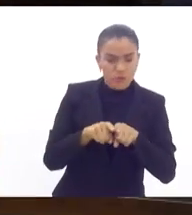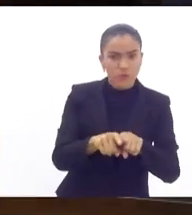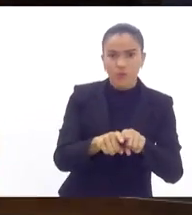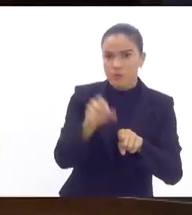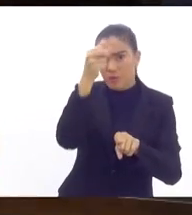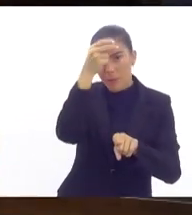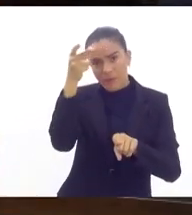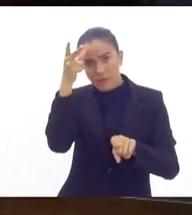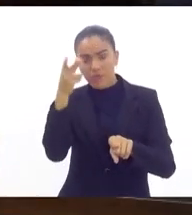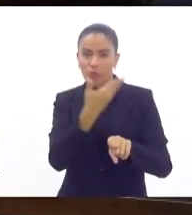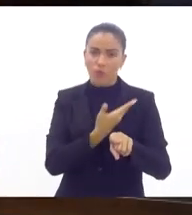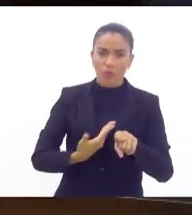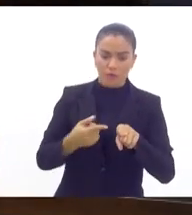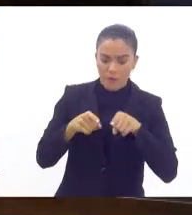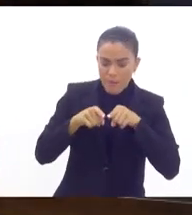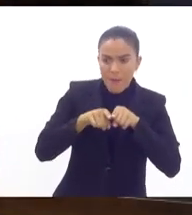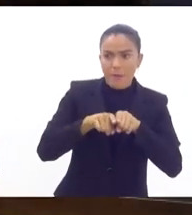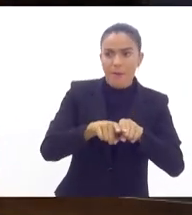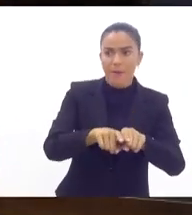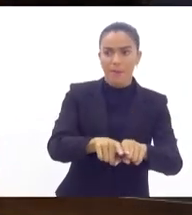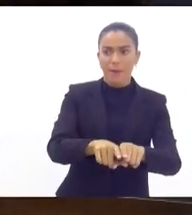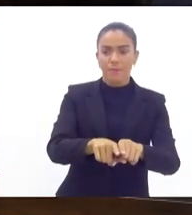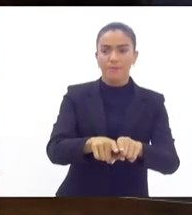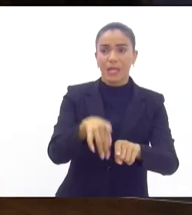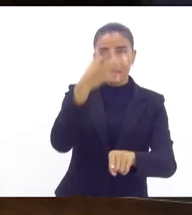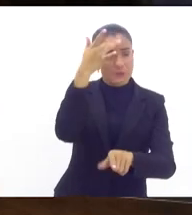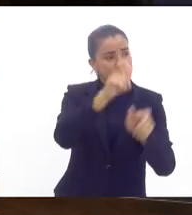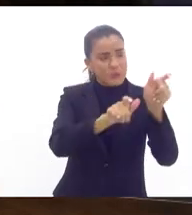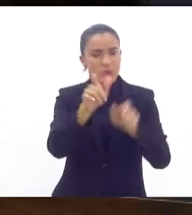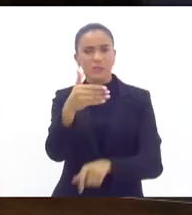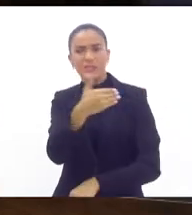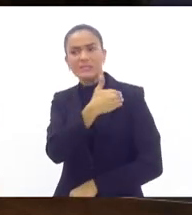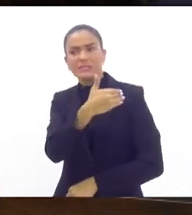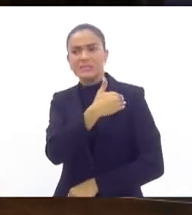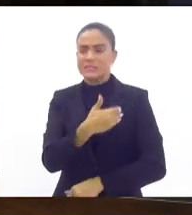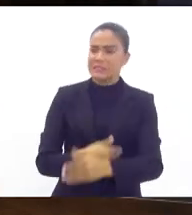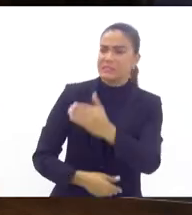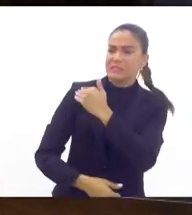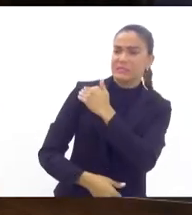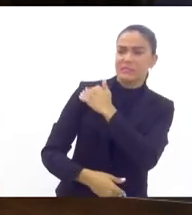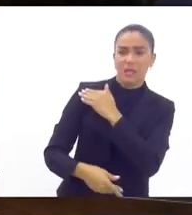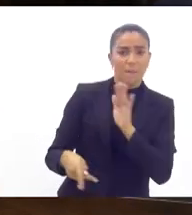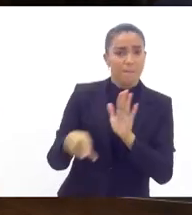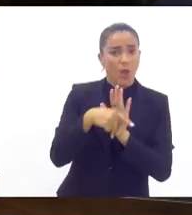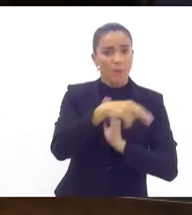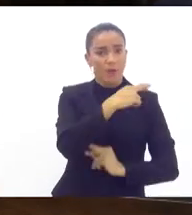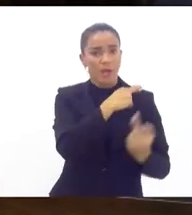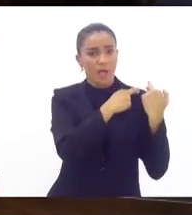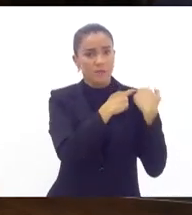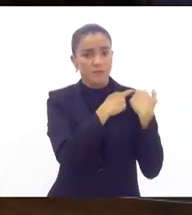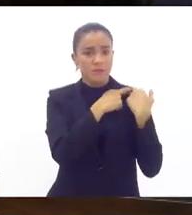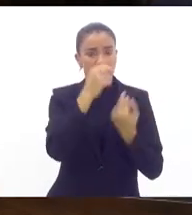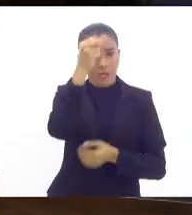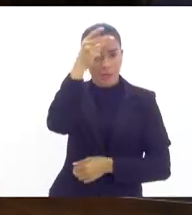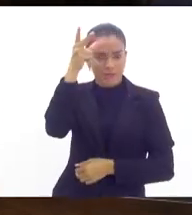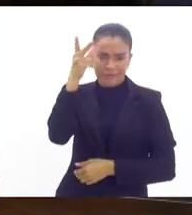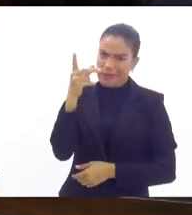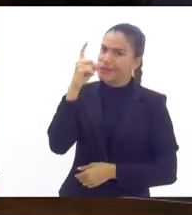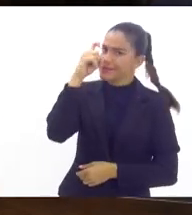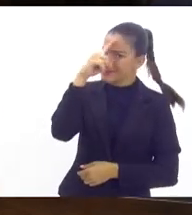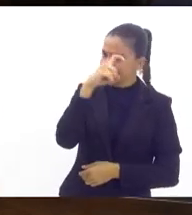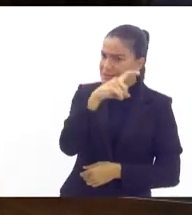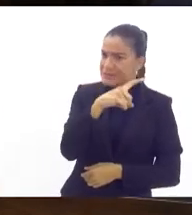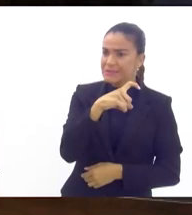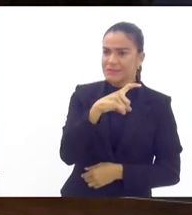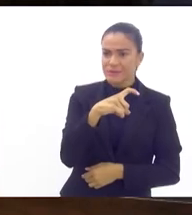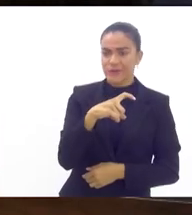consegue fazer nada muita das pessoas estão nos cobrando a tarefas da Prefeitura e realmente está muito difícil gente